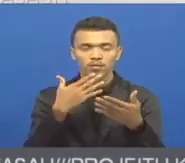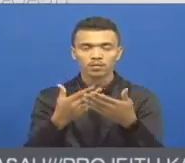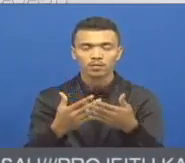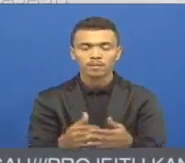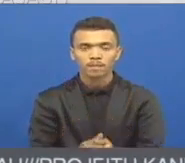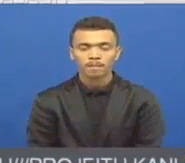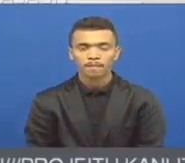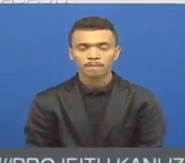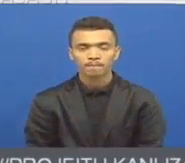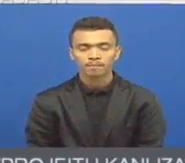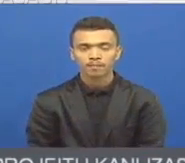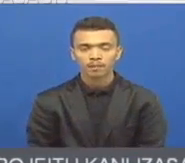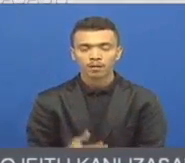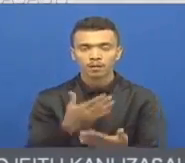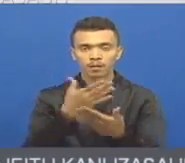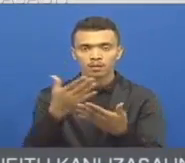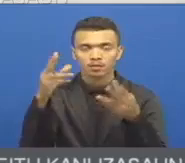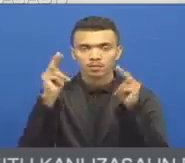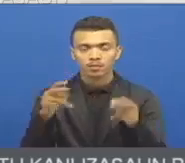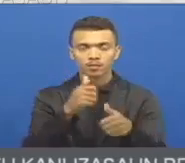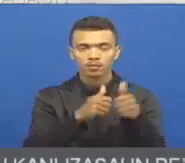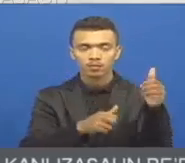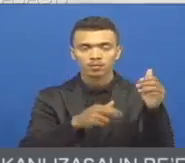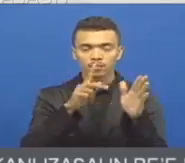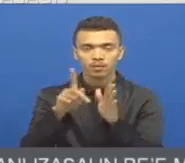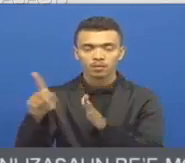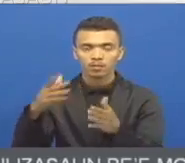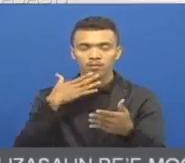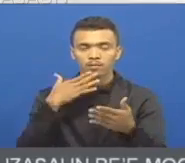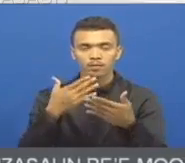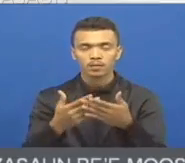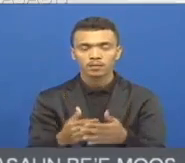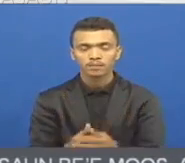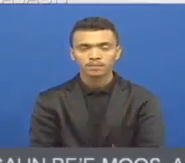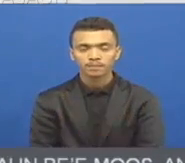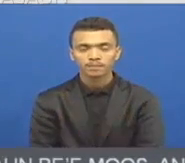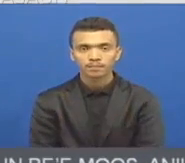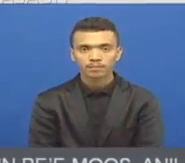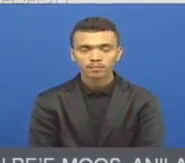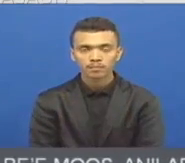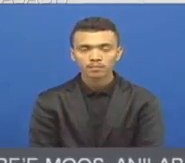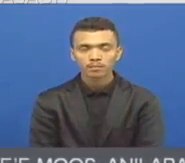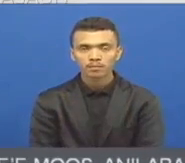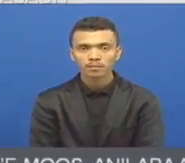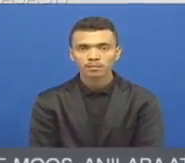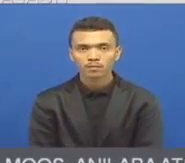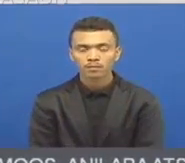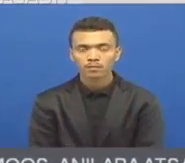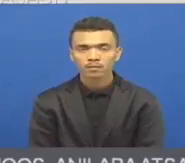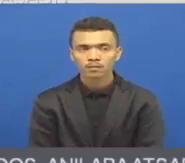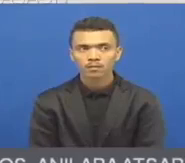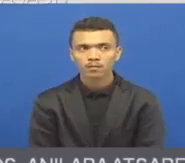nós precisa tudo plano te precisa plano nebe dia quando plano nebe mais